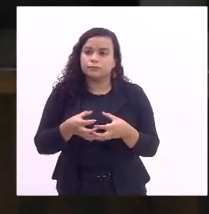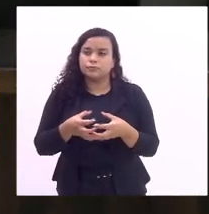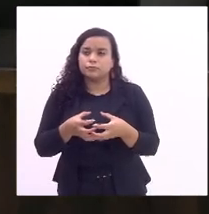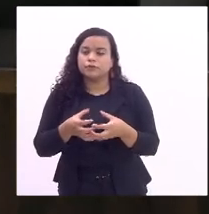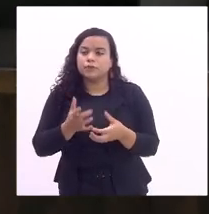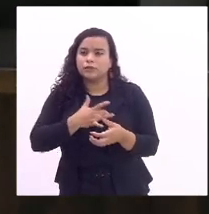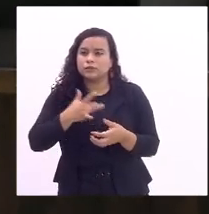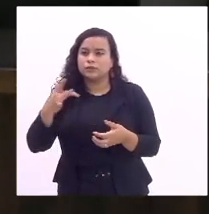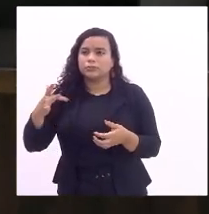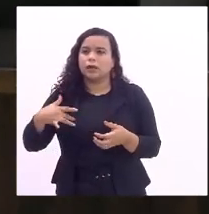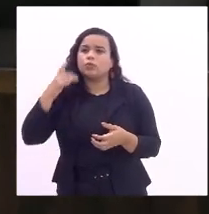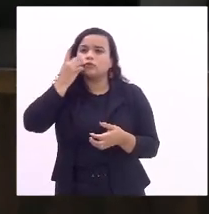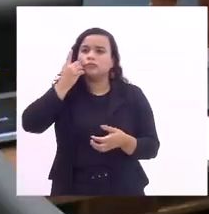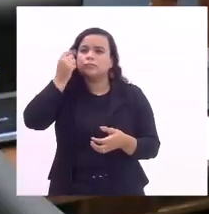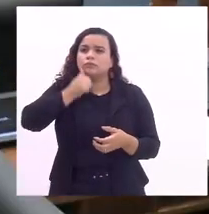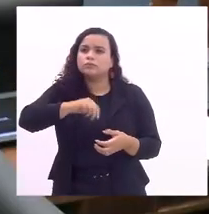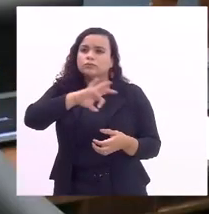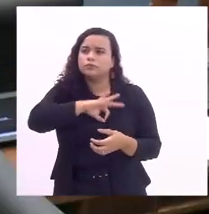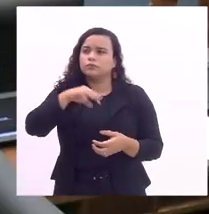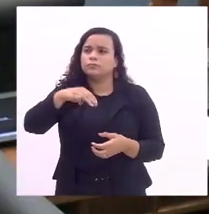de Saúde, deputada Marta Rocha.